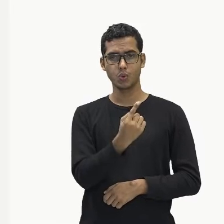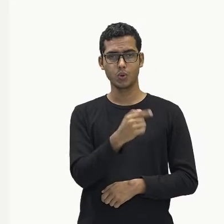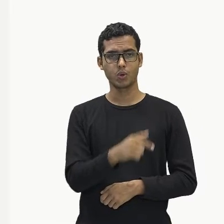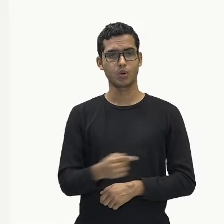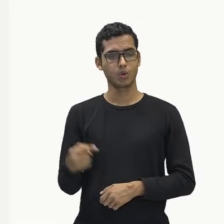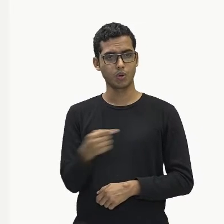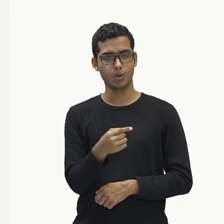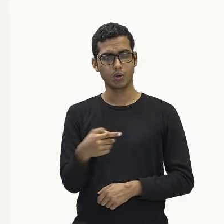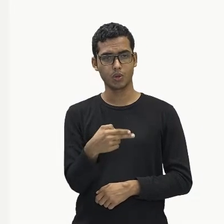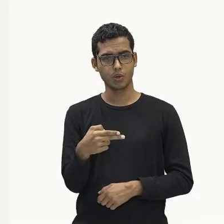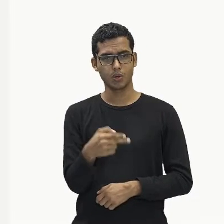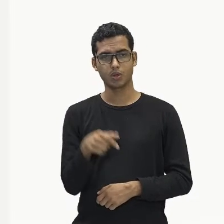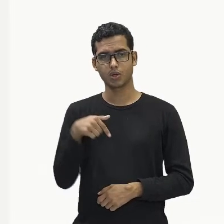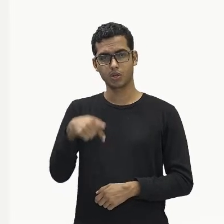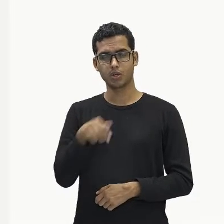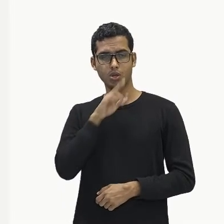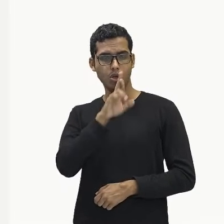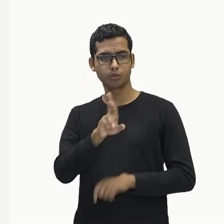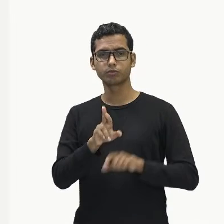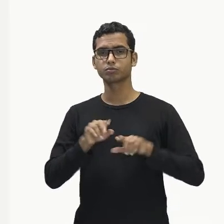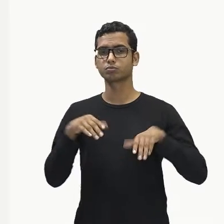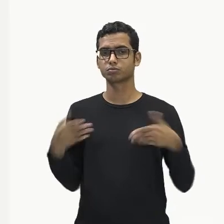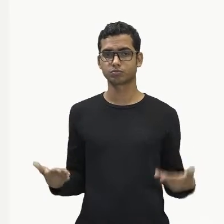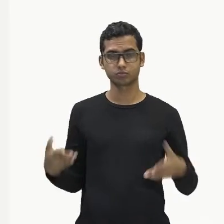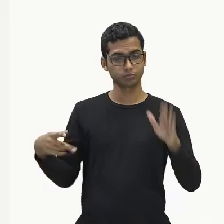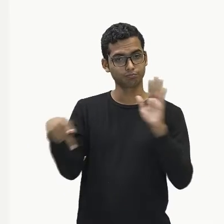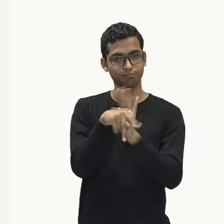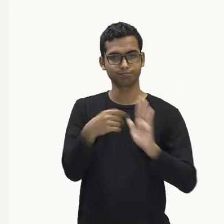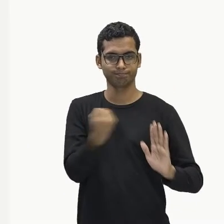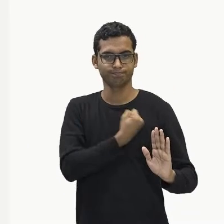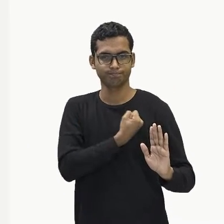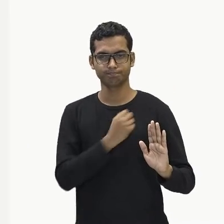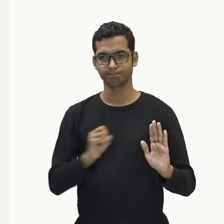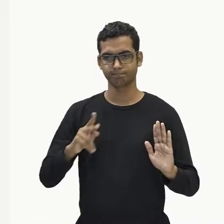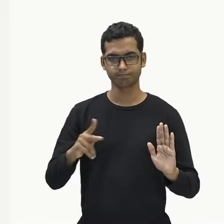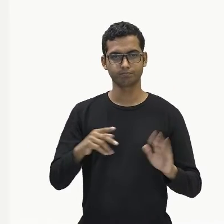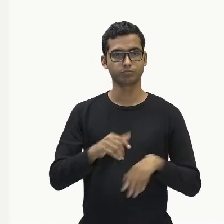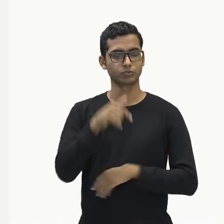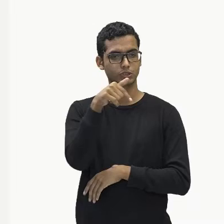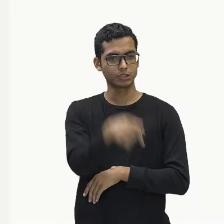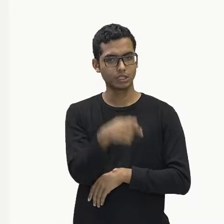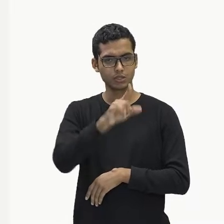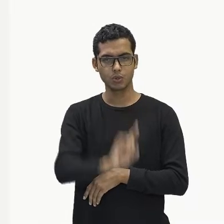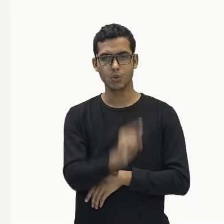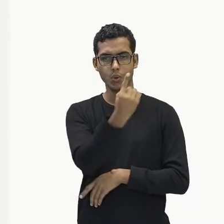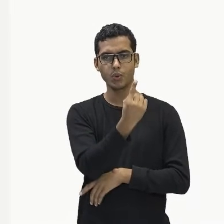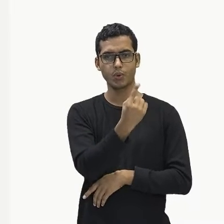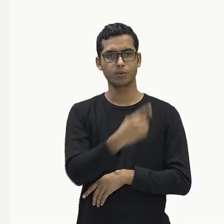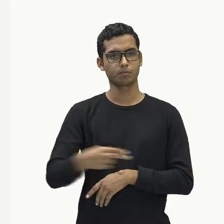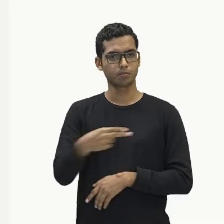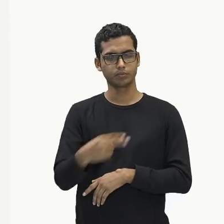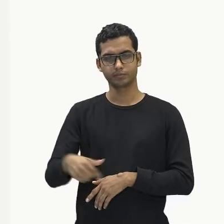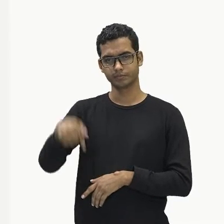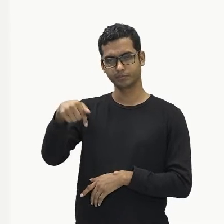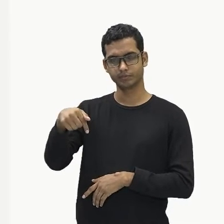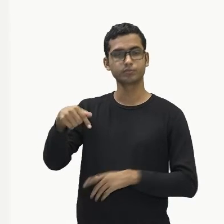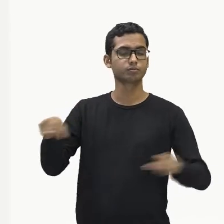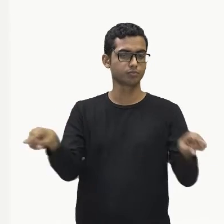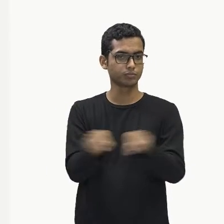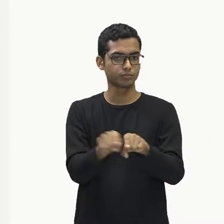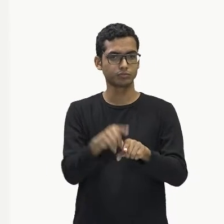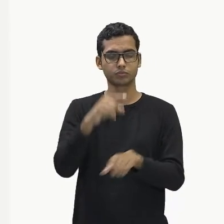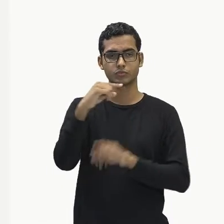o resultado vai ser sempre quem? O próprio número. 7 elevado a 1, 7. Menos